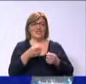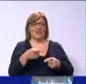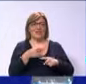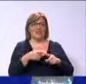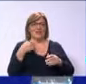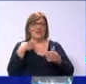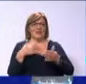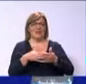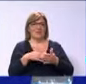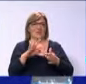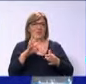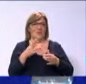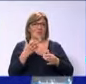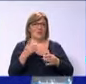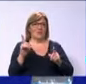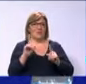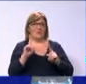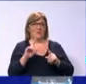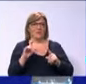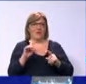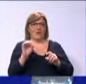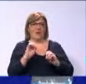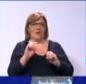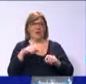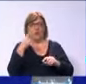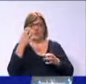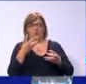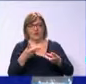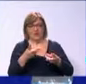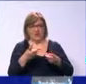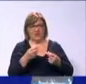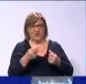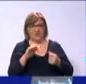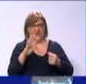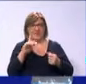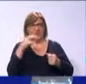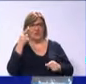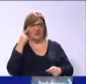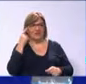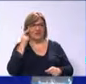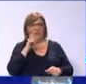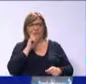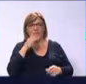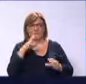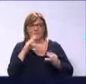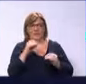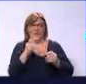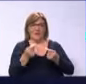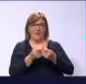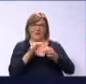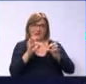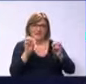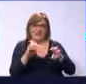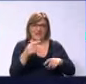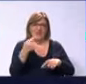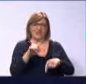os jogos da segunda feira quando não iria haver vozes são outras contas que já na outra quinta feira podemos aqui também já estava muito perto do final